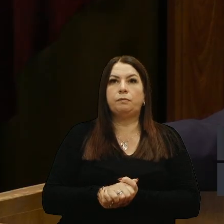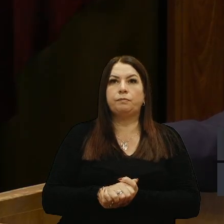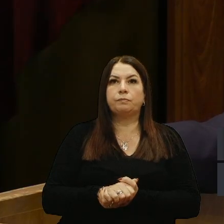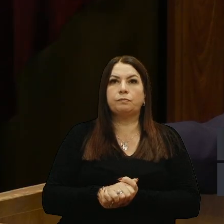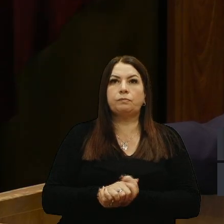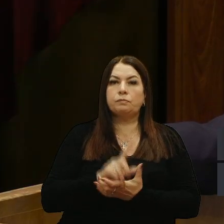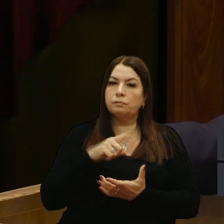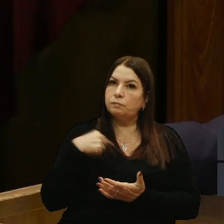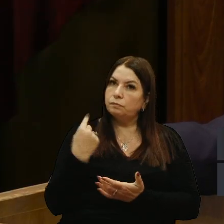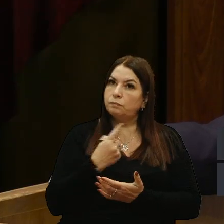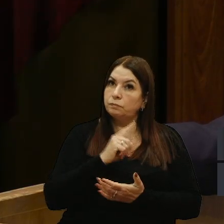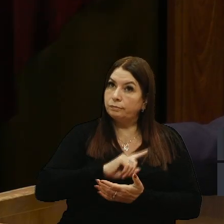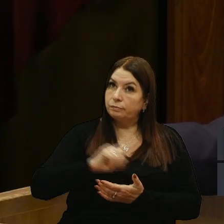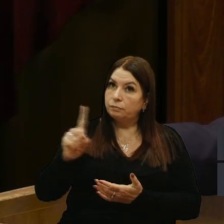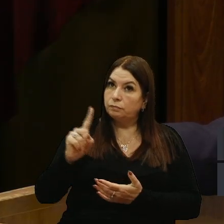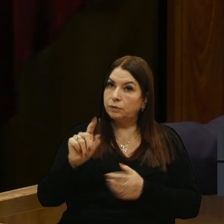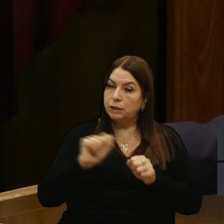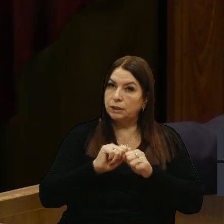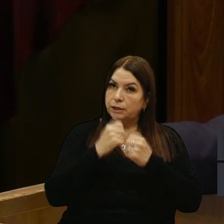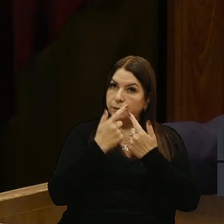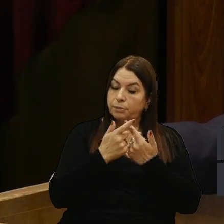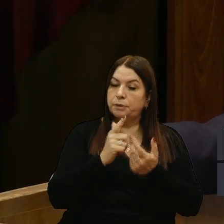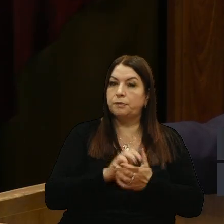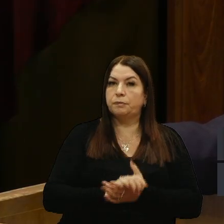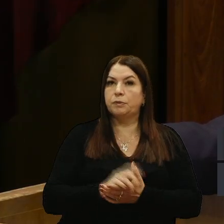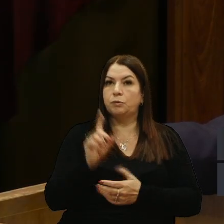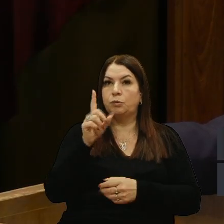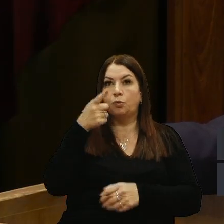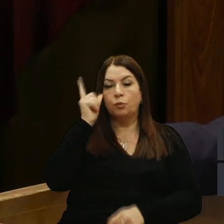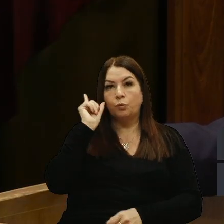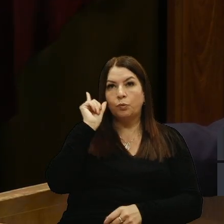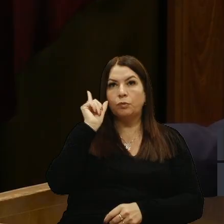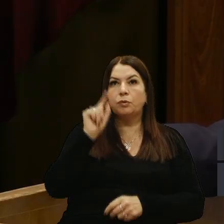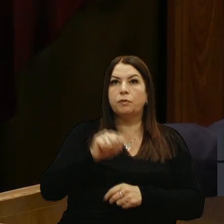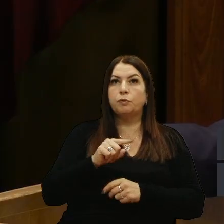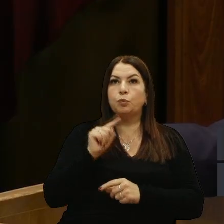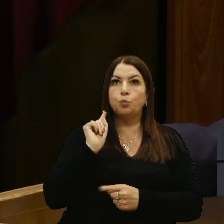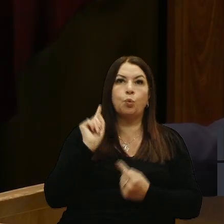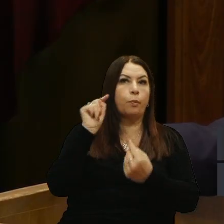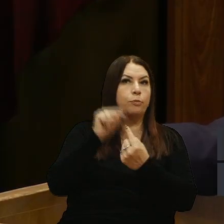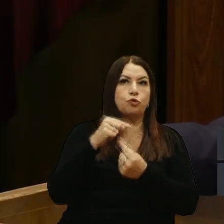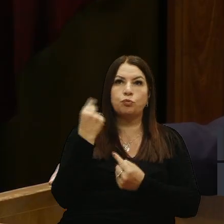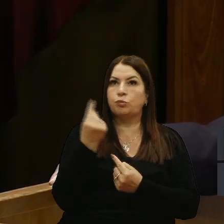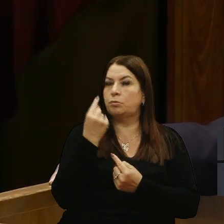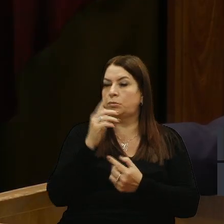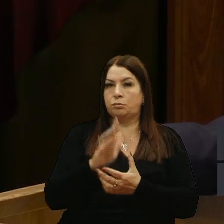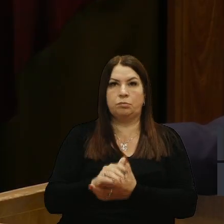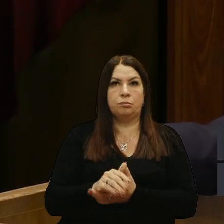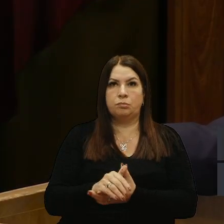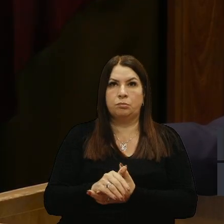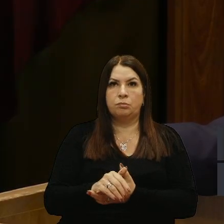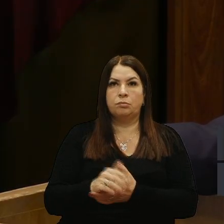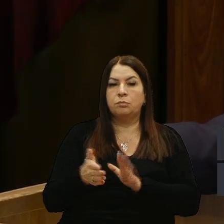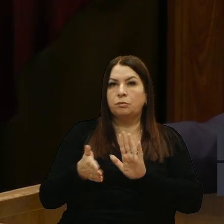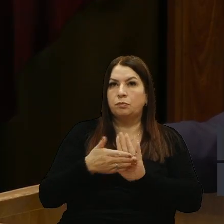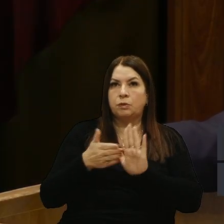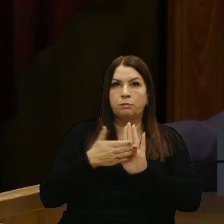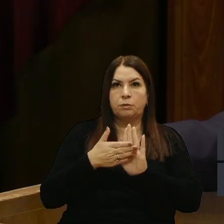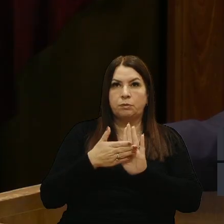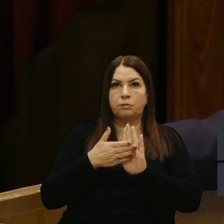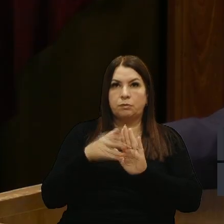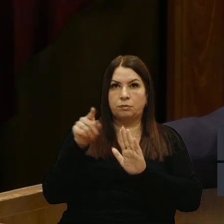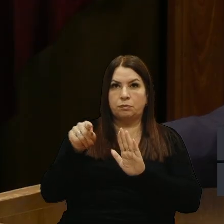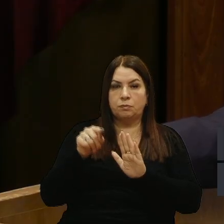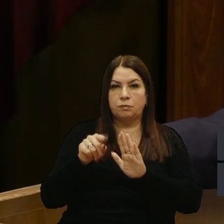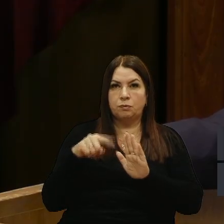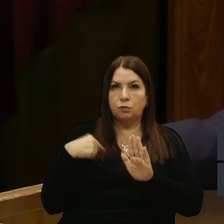a nossa ida à Assembleia Legislativa no dia de ontem foi com o único objetivo de pautar aquele